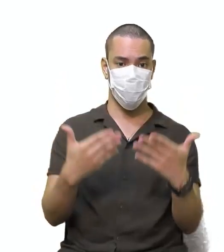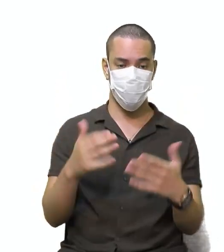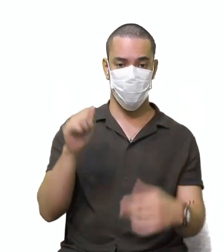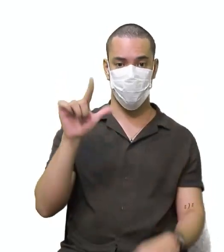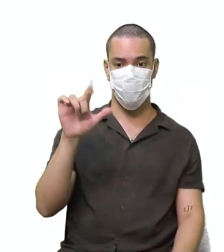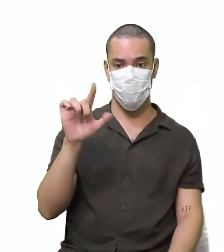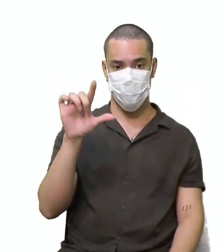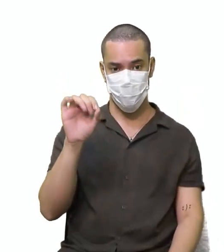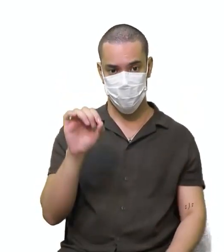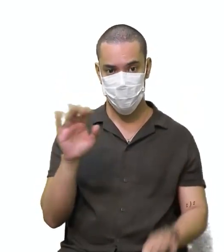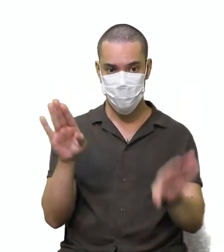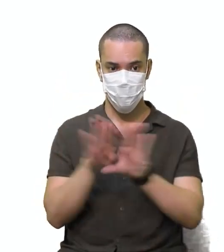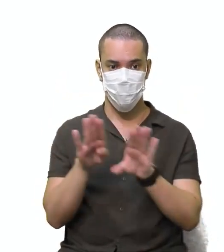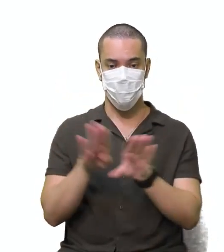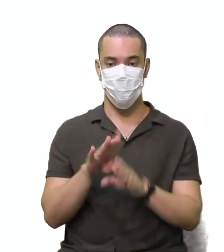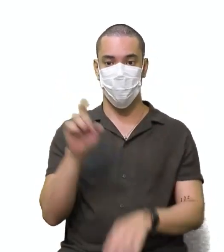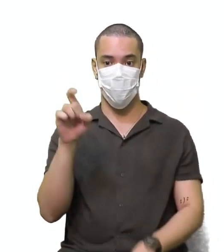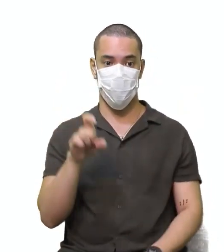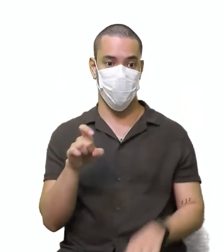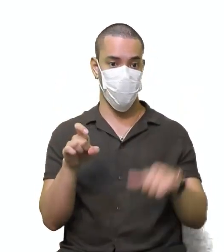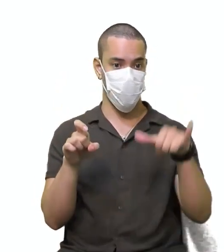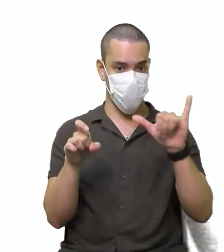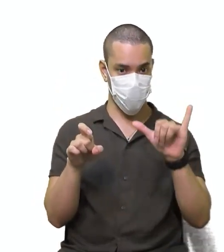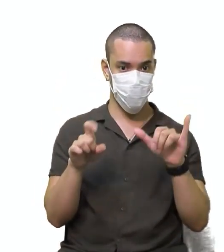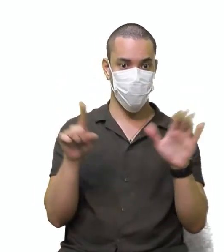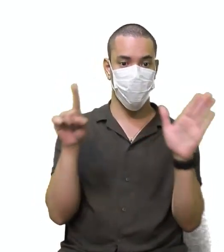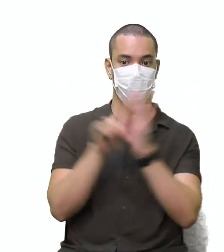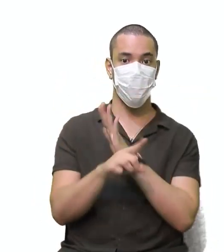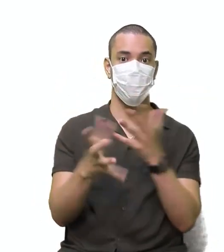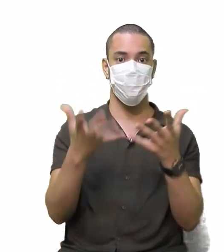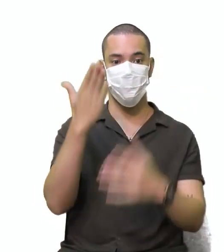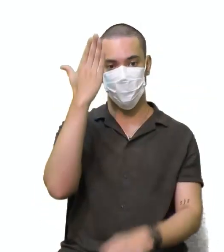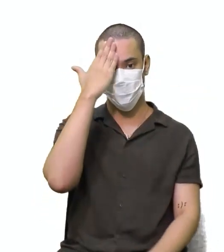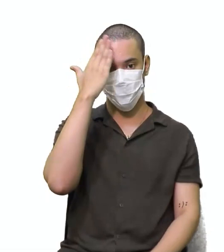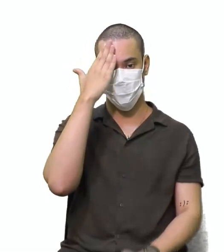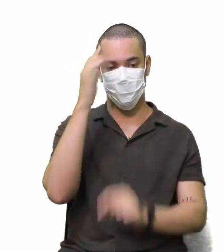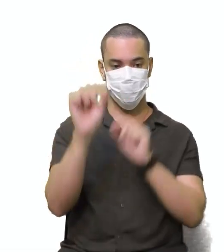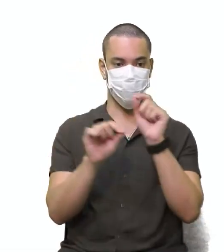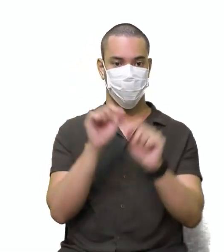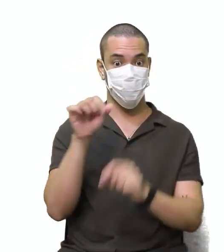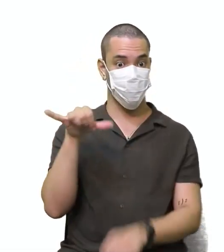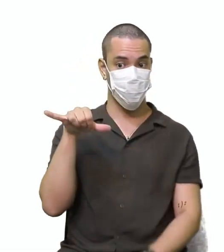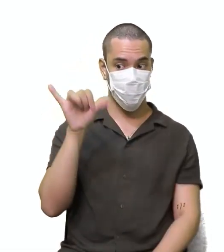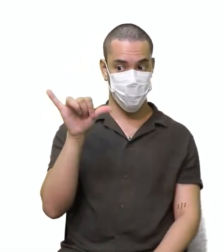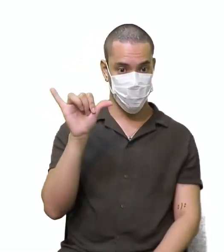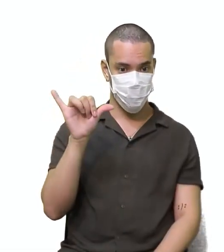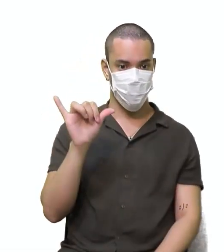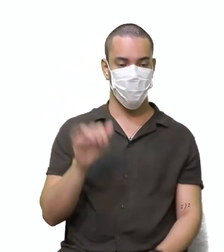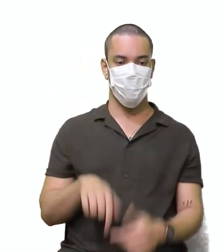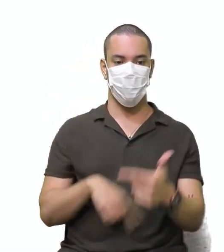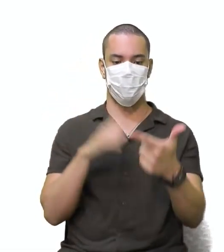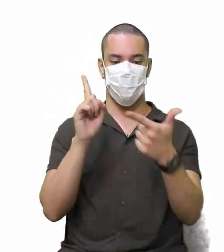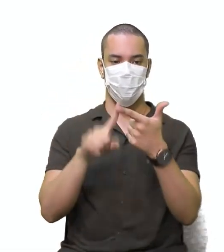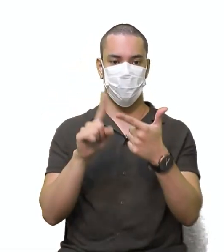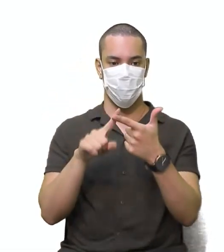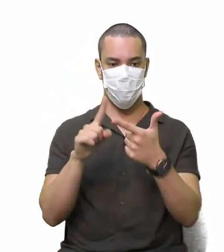X nem de Y. A questão está querendo falar sobre o Y, mas vamos lá. Letra